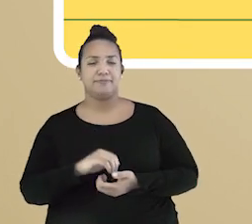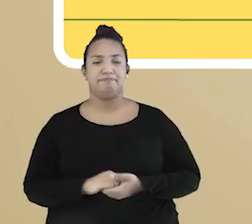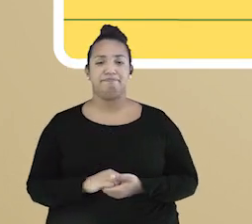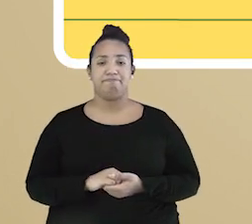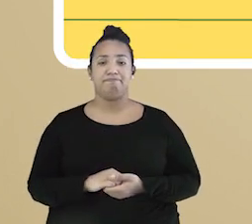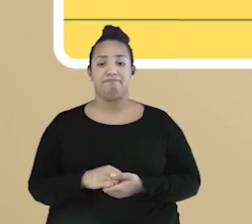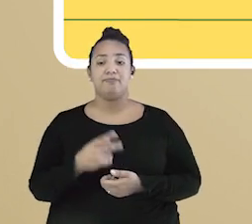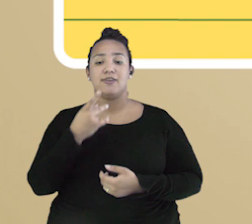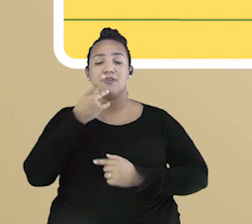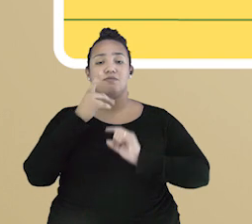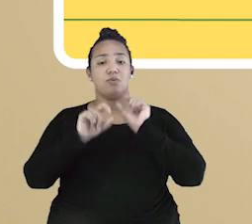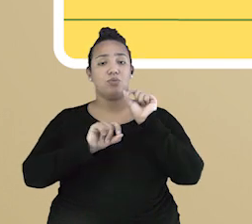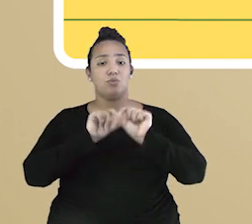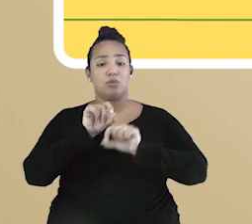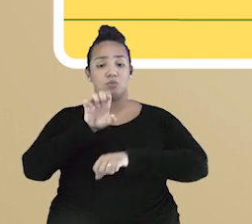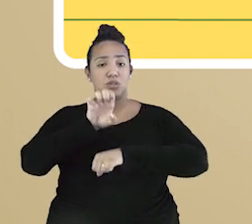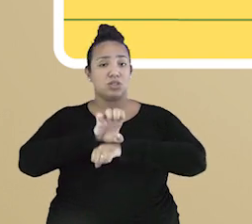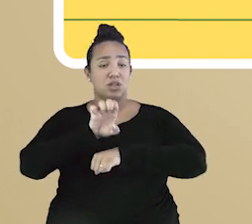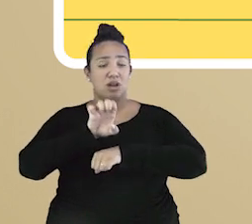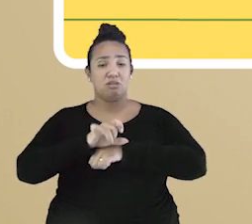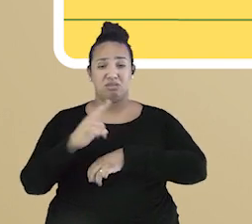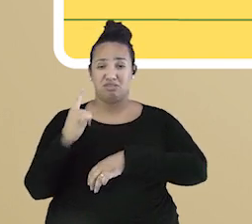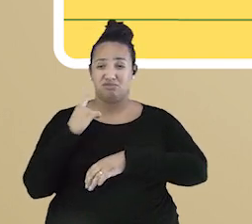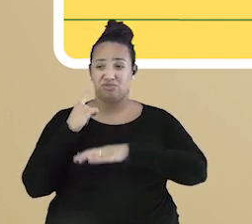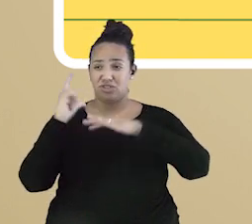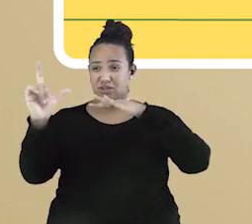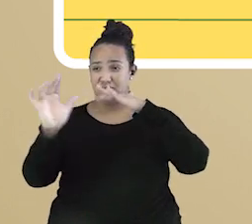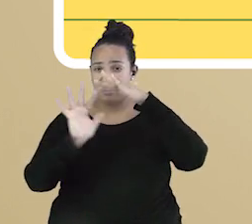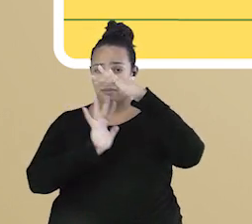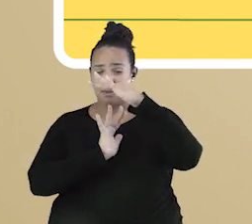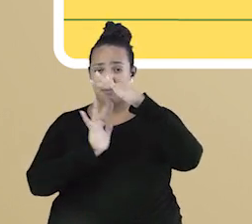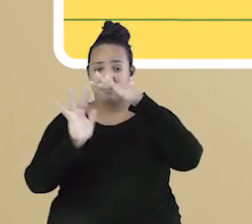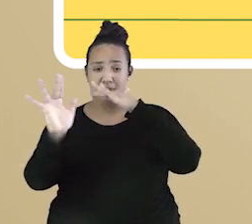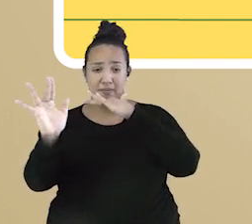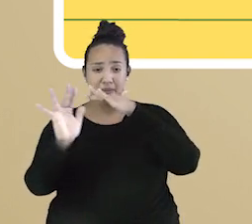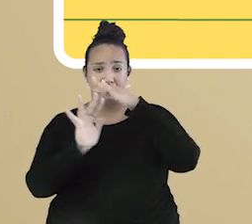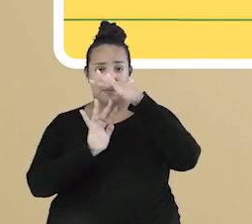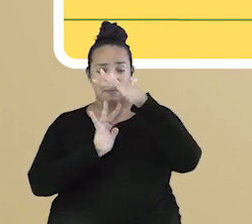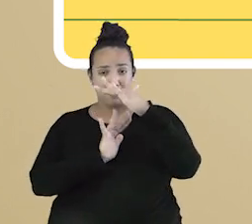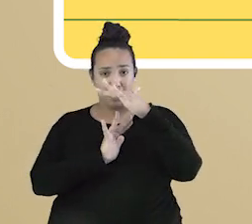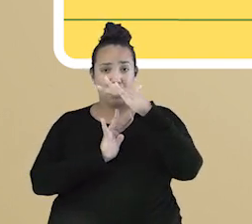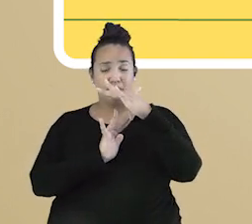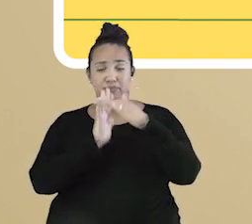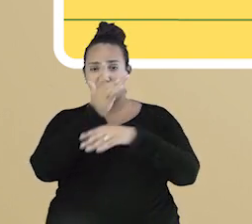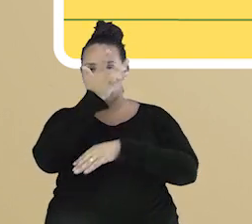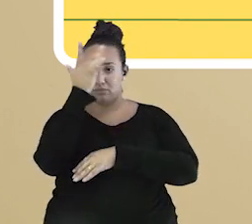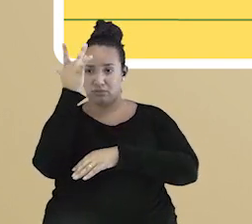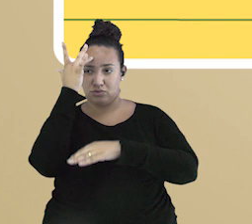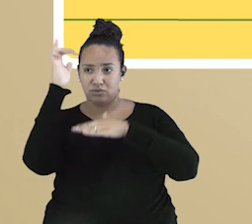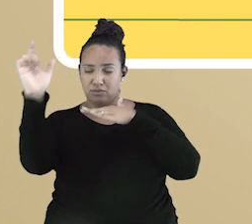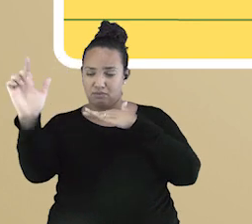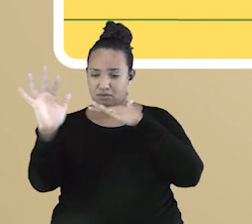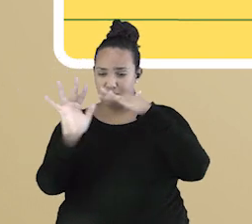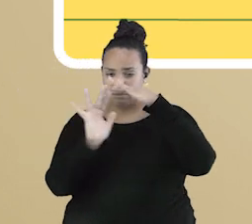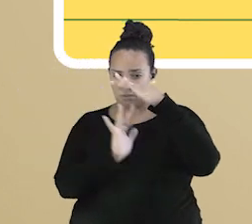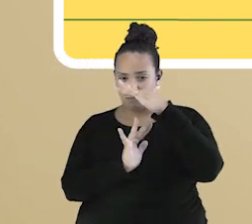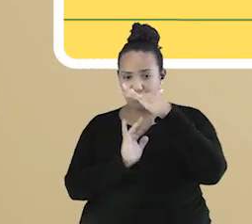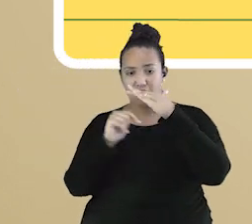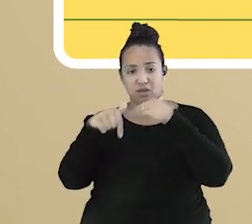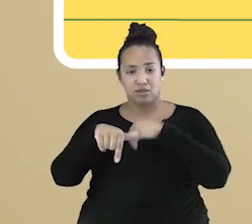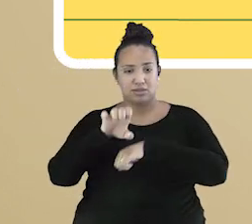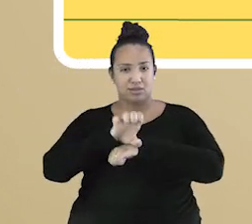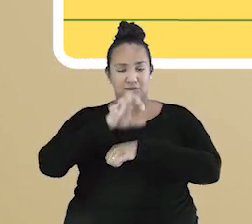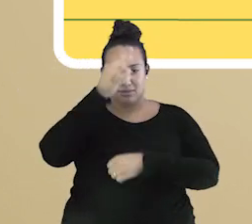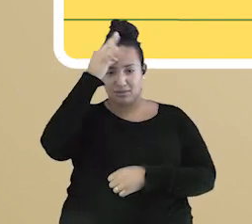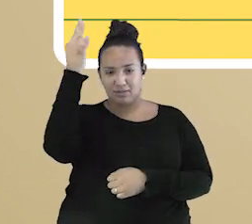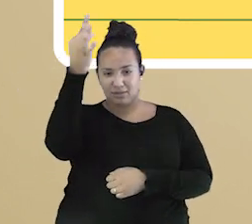em 2010, os estados que mais faziam trocas migratórias, ou seja, eram destino e origem de imigrantes, com o Espírito